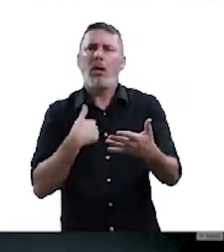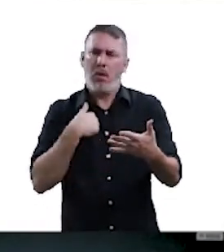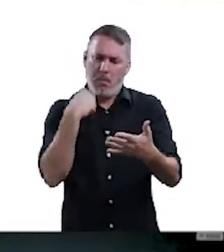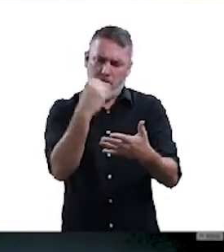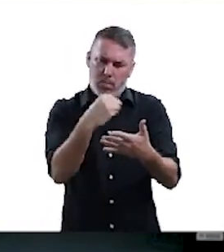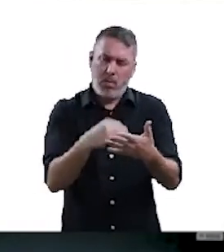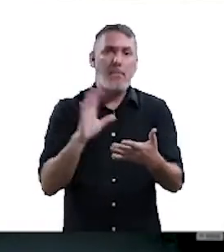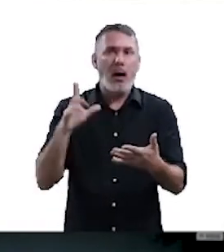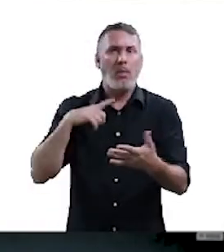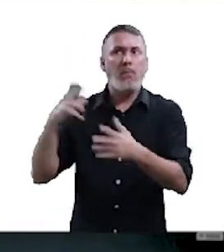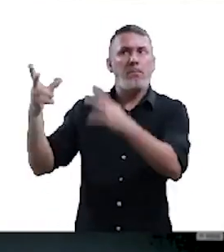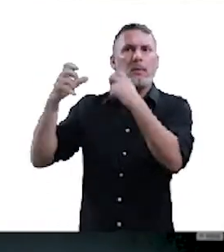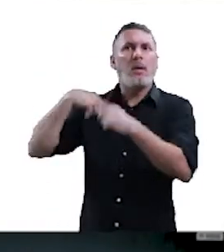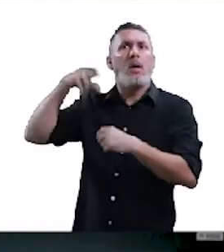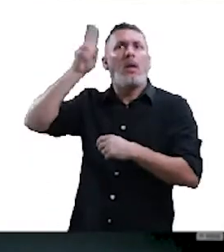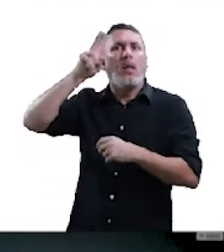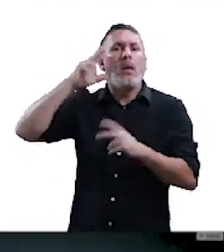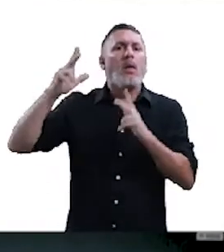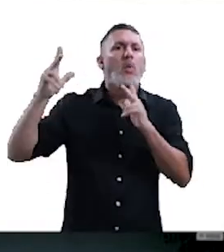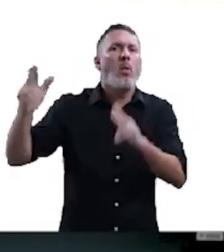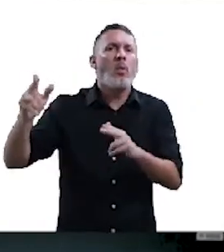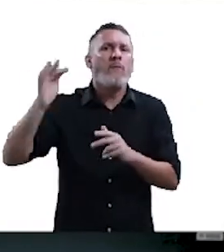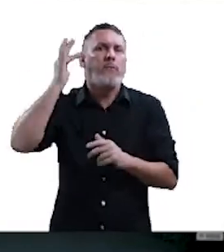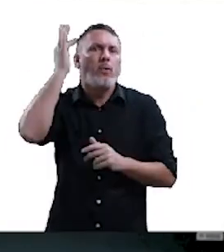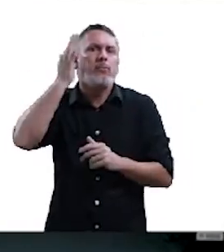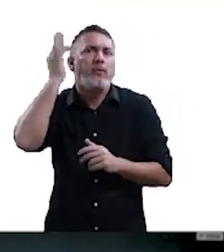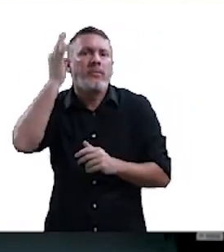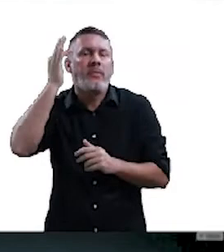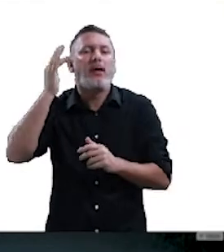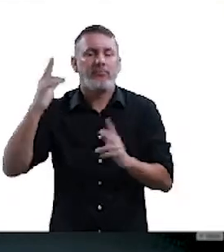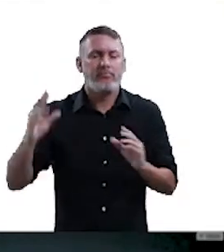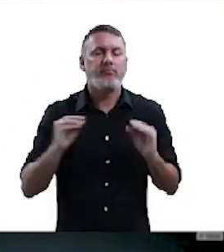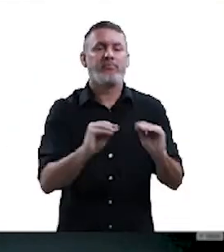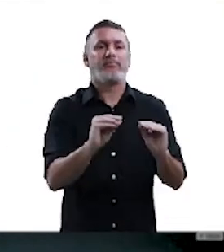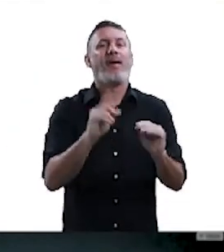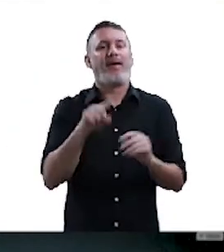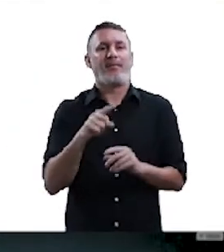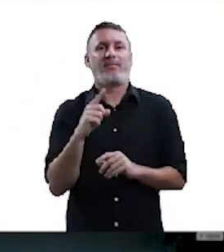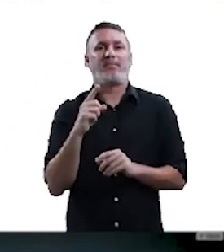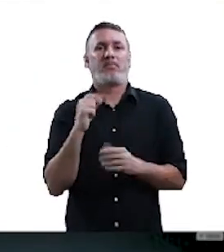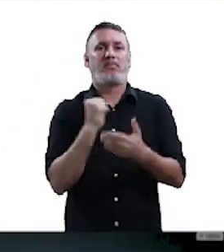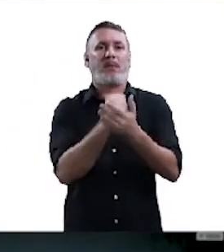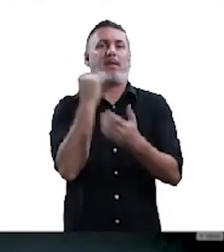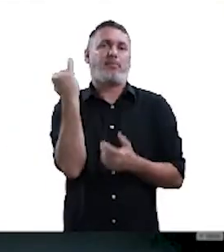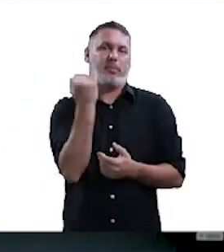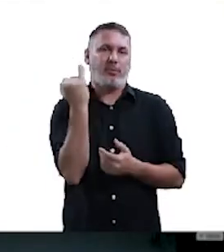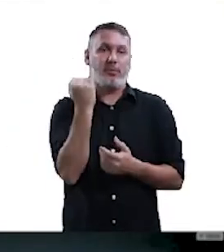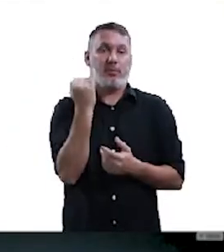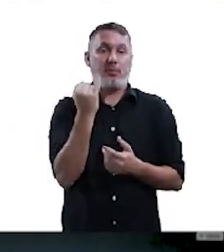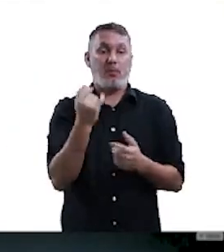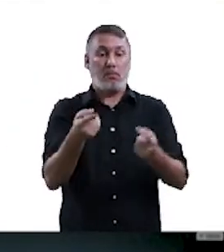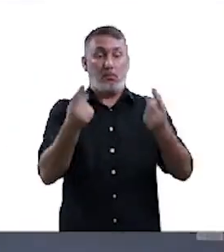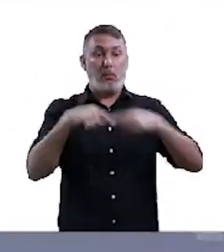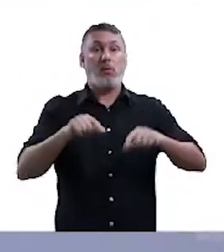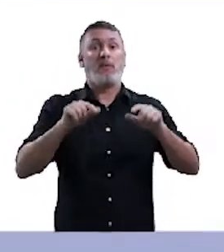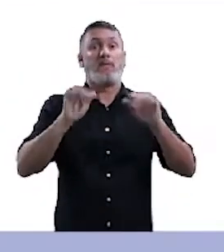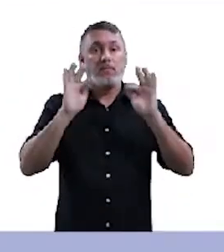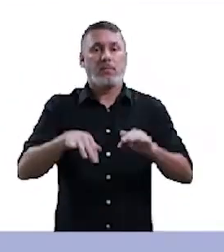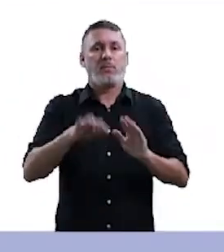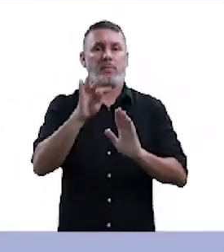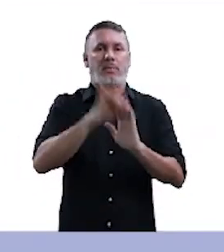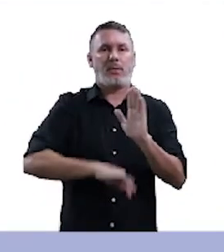banalidade do mal também que diz a mesma coisa. A partir daí, eu vou finalizar o meu texto sobre esse